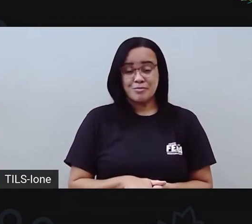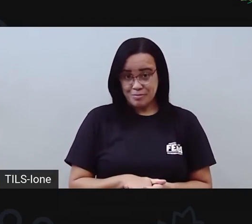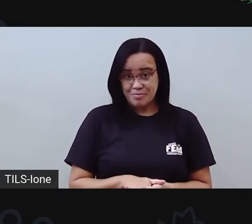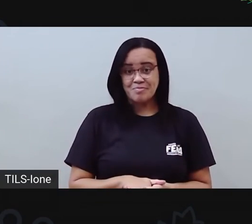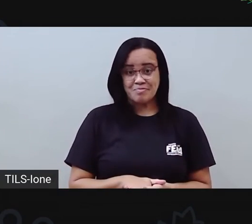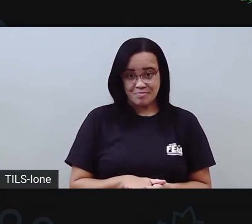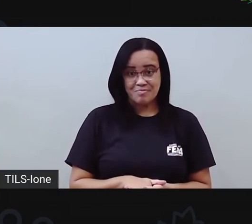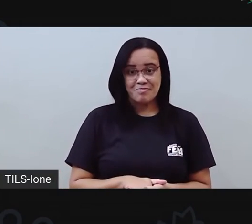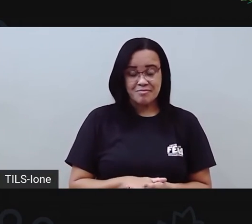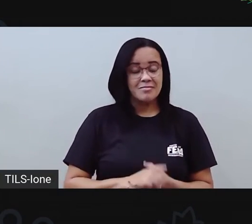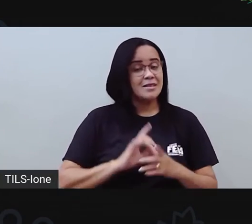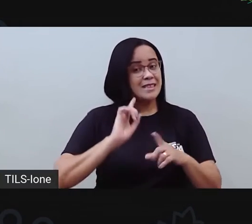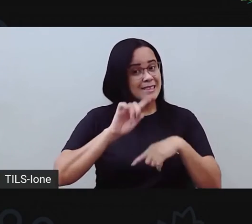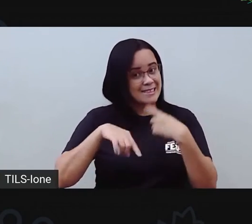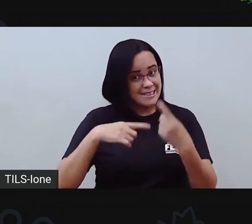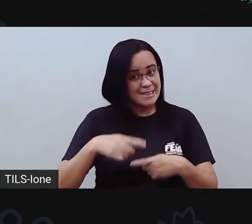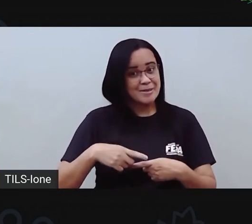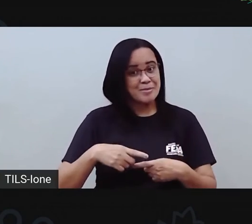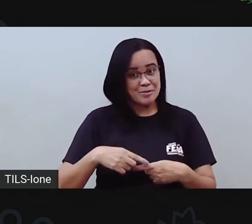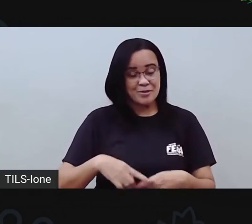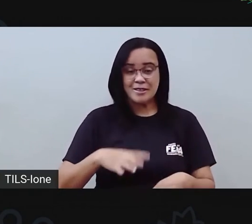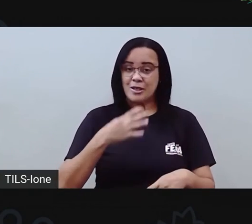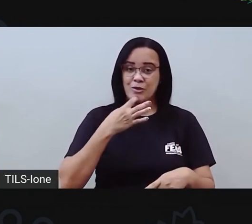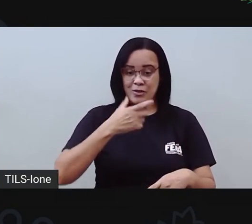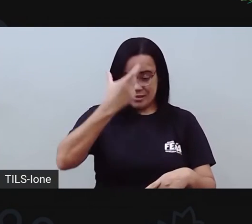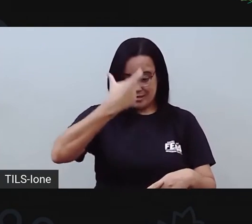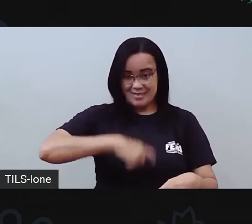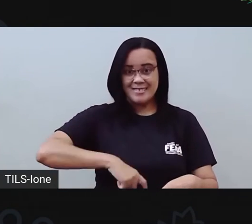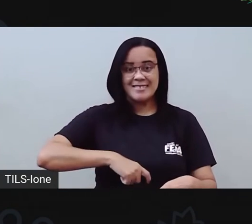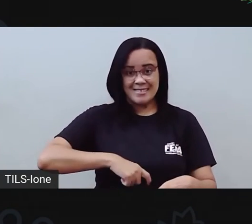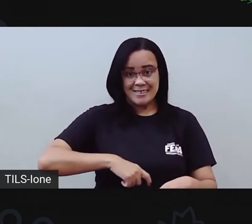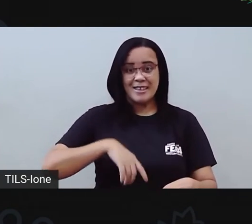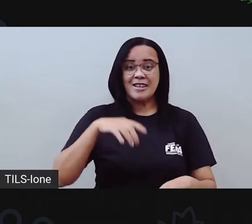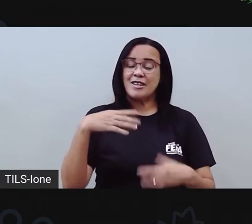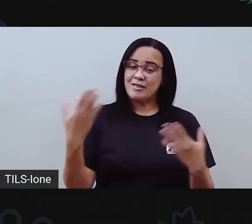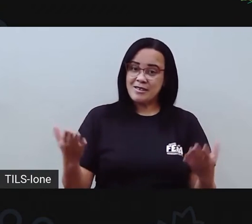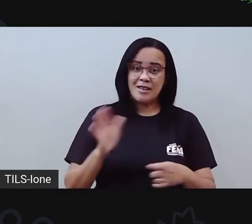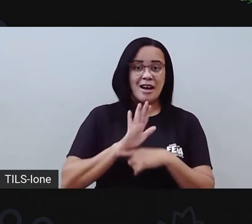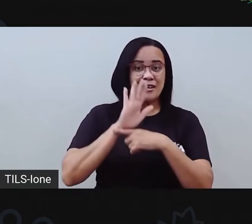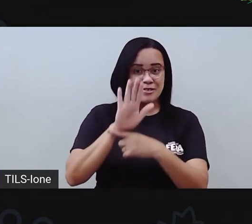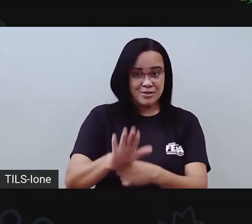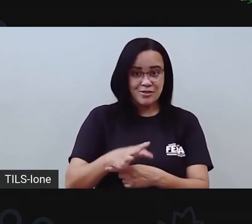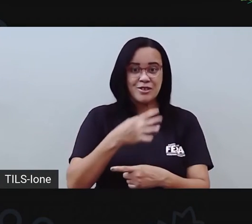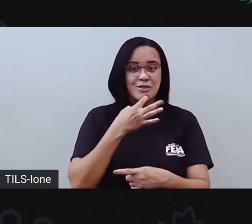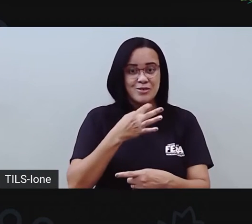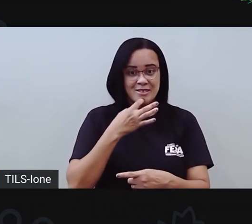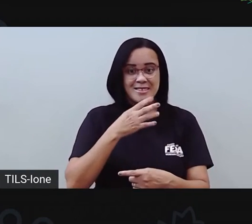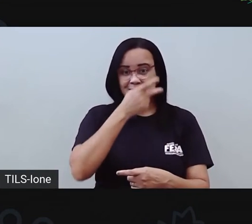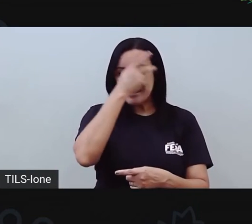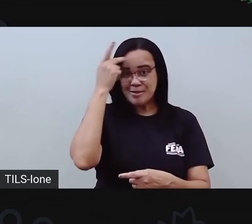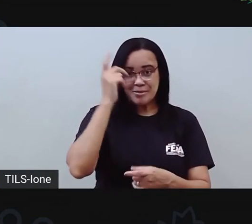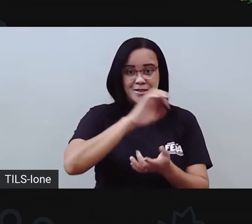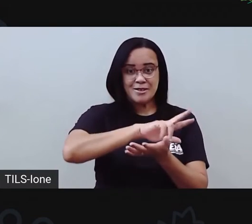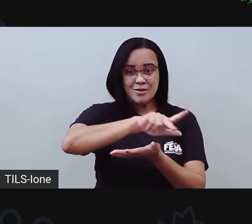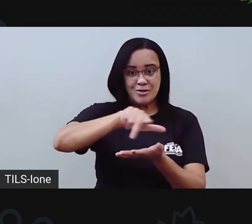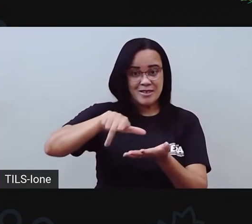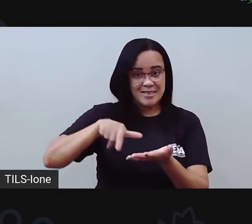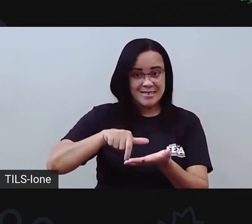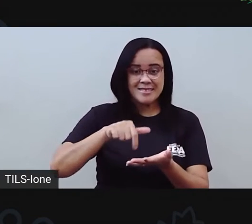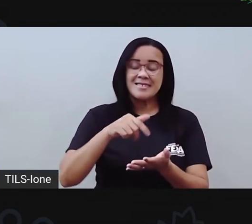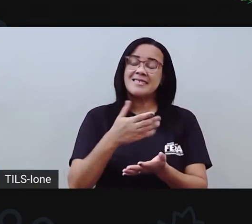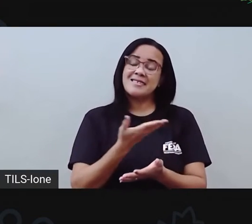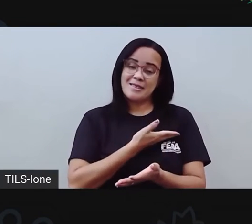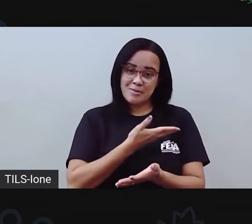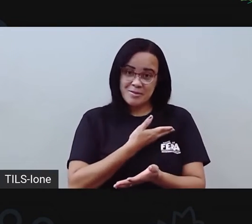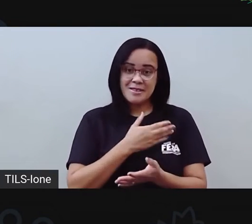eram amigas dele, né? Então, uma história que dá para a gente aprender bastante coisa, né? Então, a Pró vai voltar